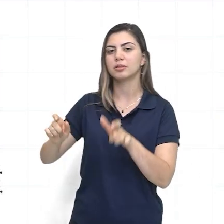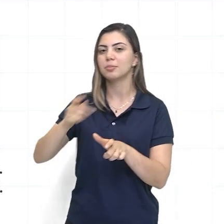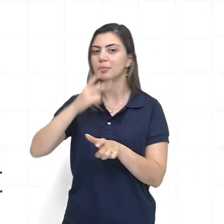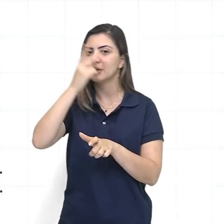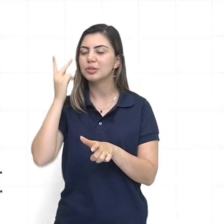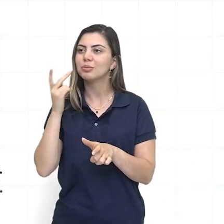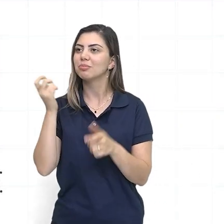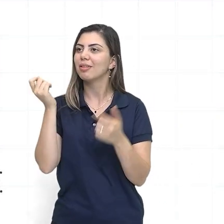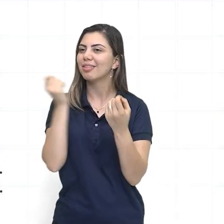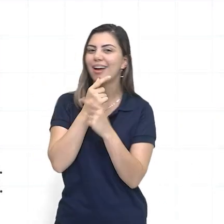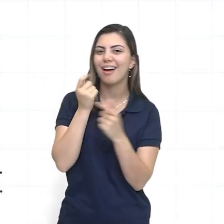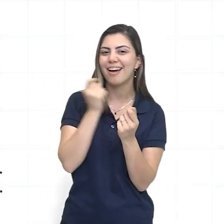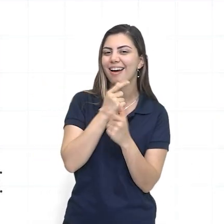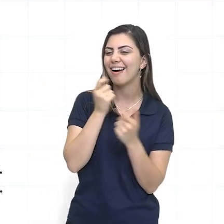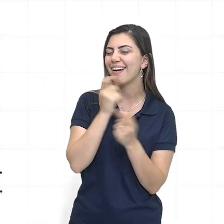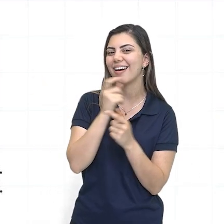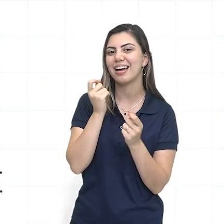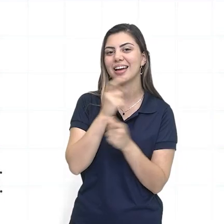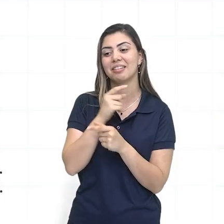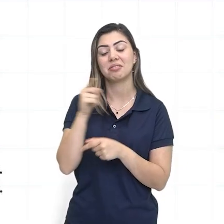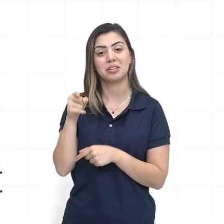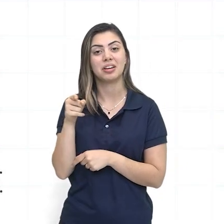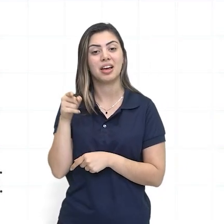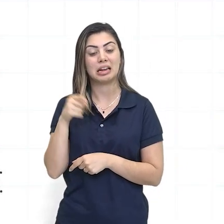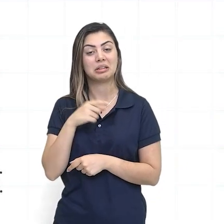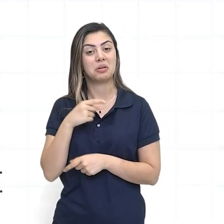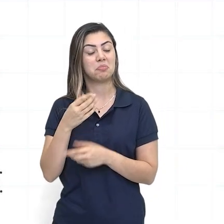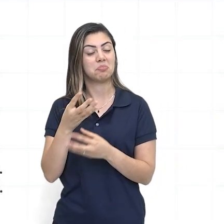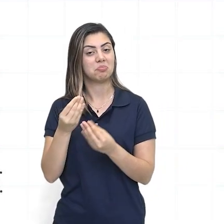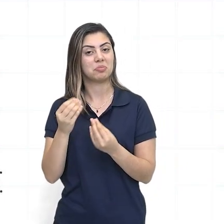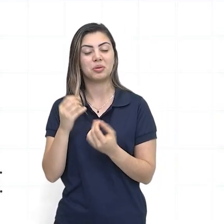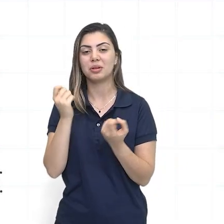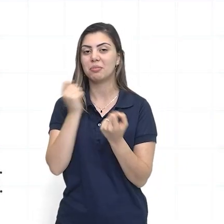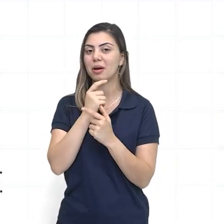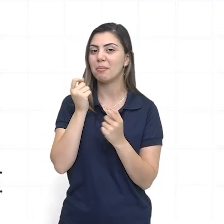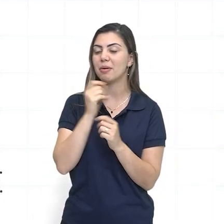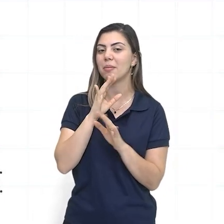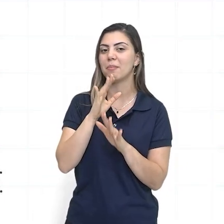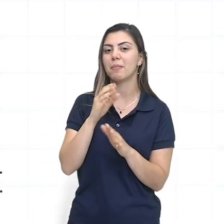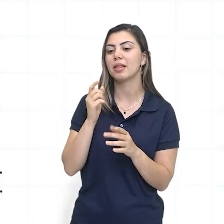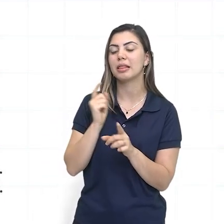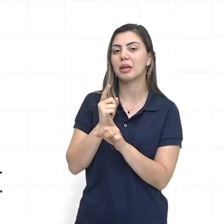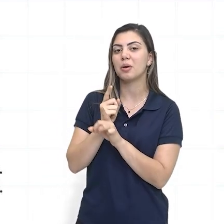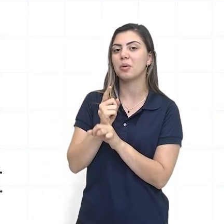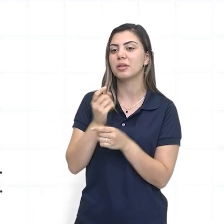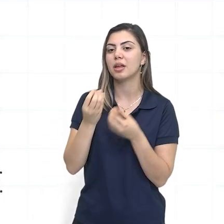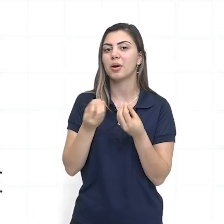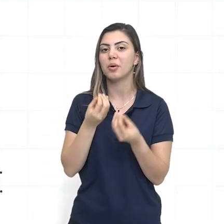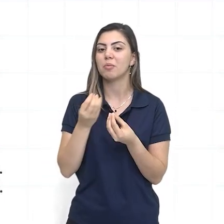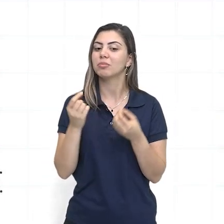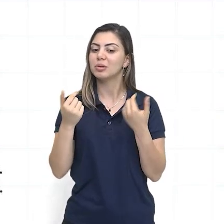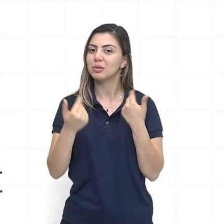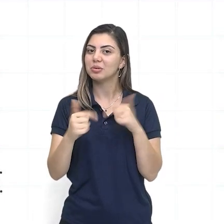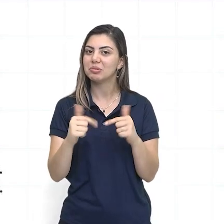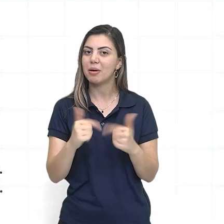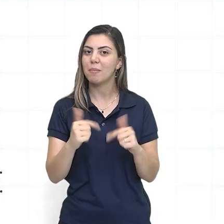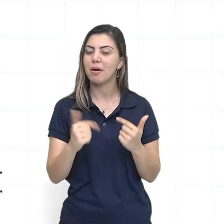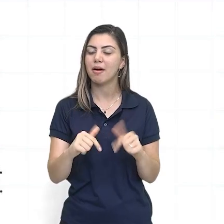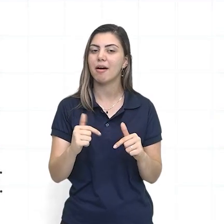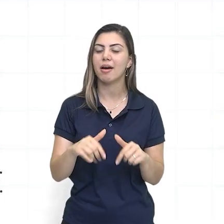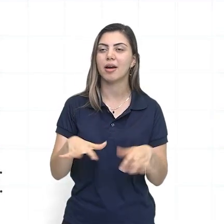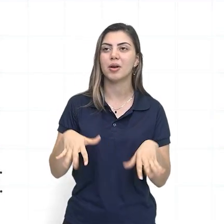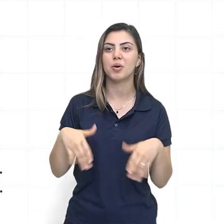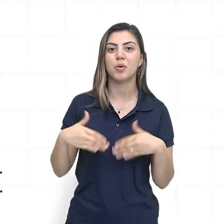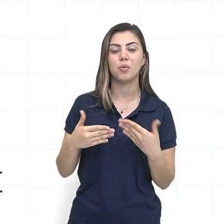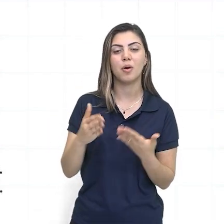né? Elas têm um senso de humor bem interessante. E a gente pode encontrar essas pessoas, por exemplo, no nosso ambiente de trabalho,